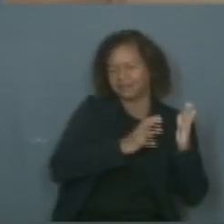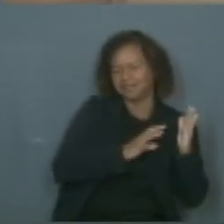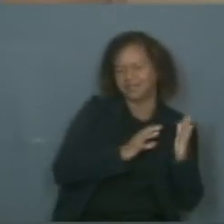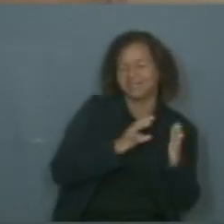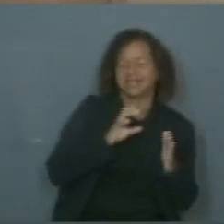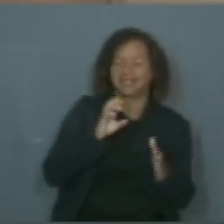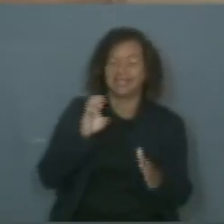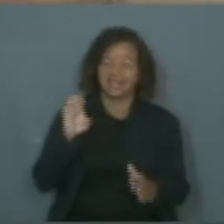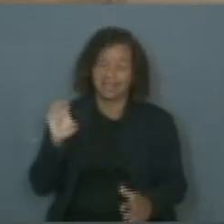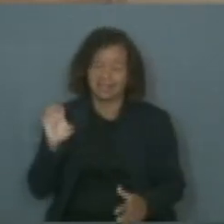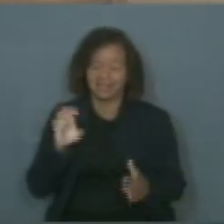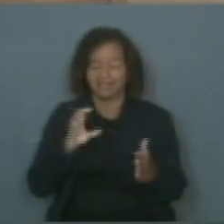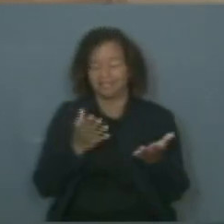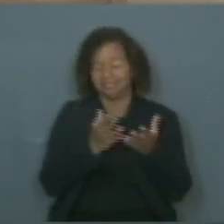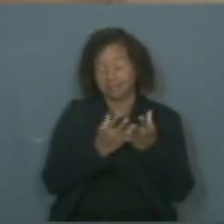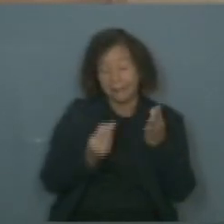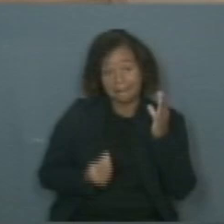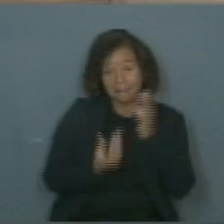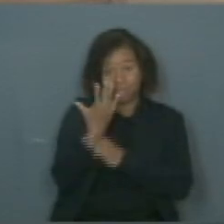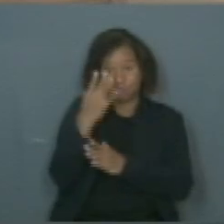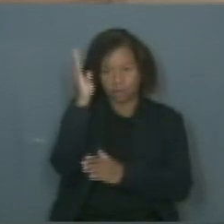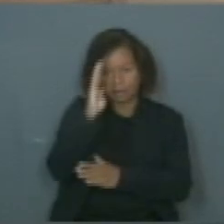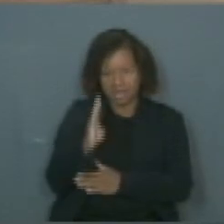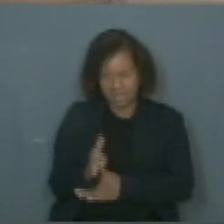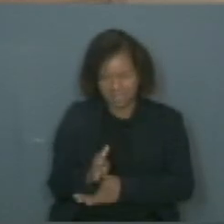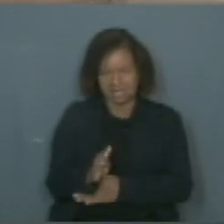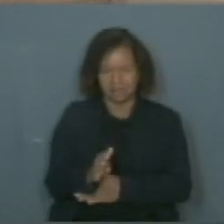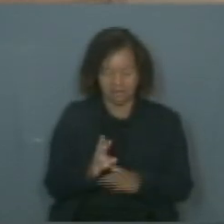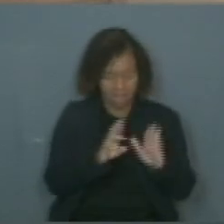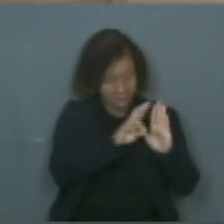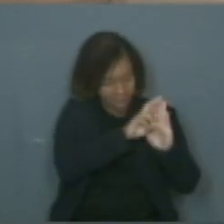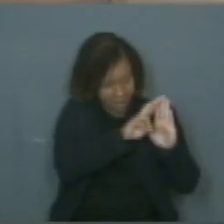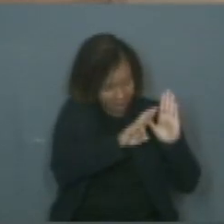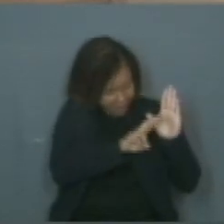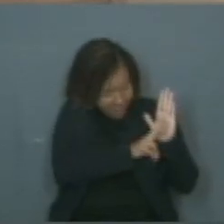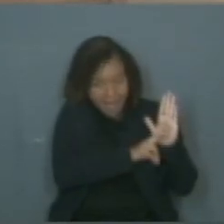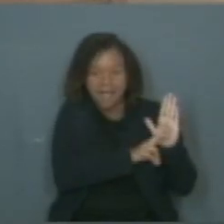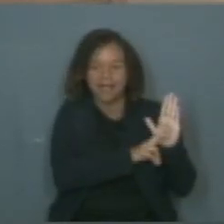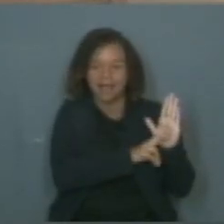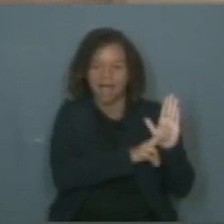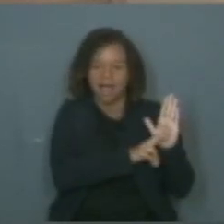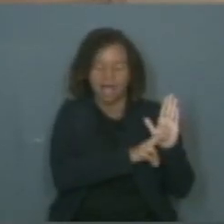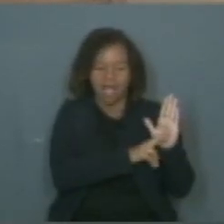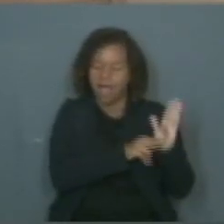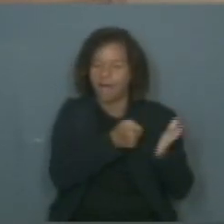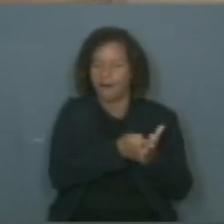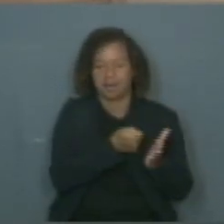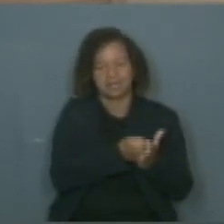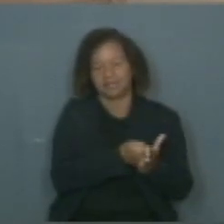anos no Brasil é de que regra é opressão.